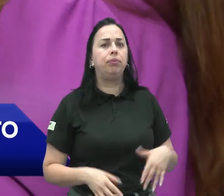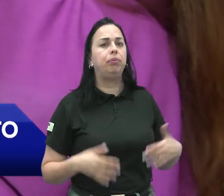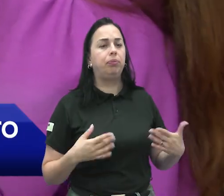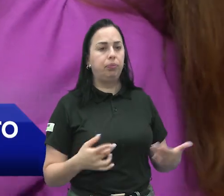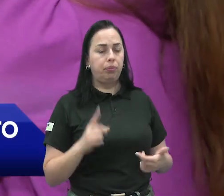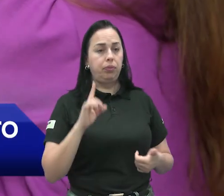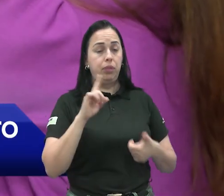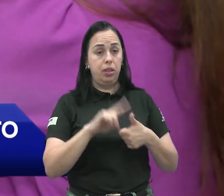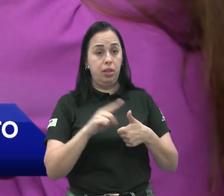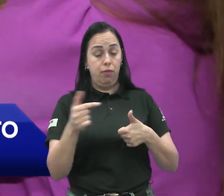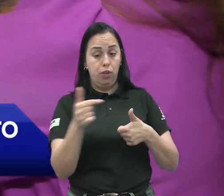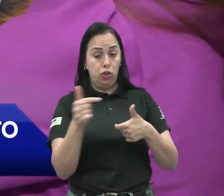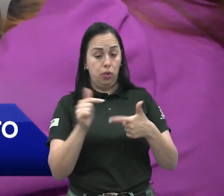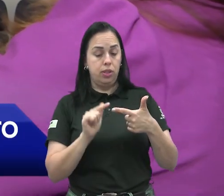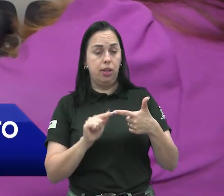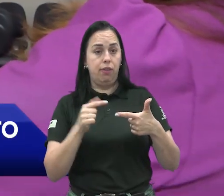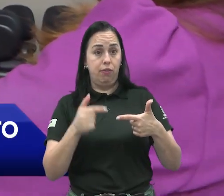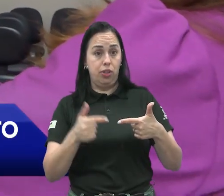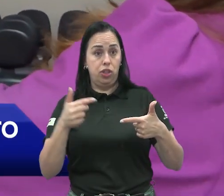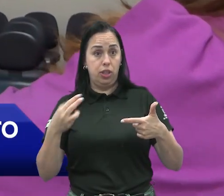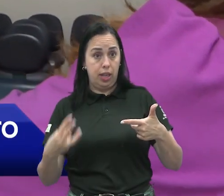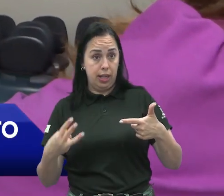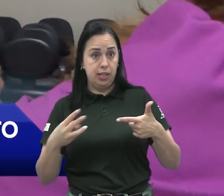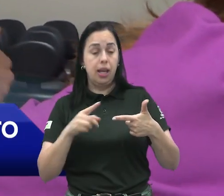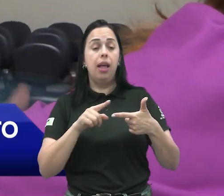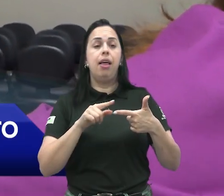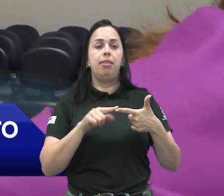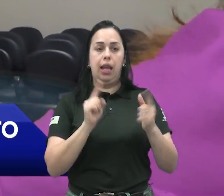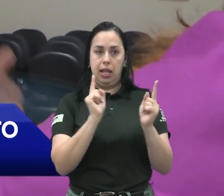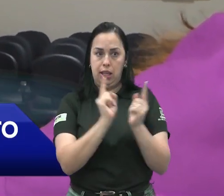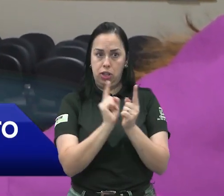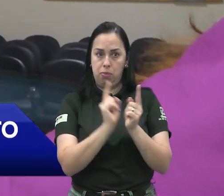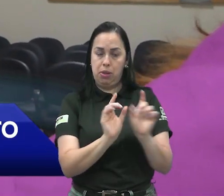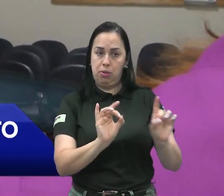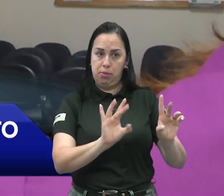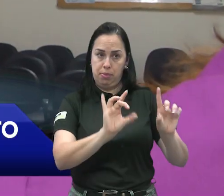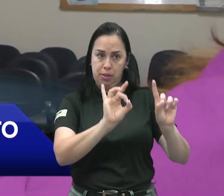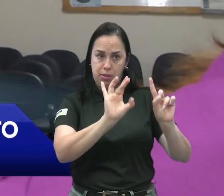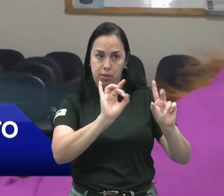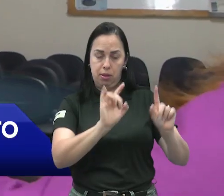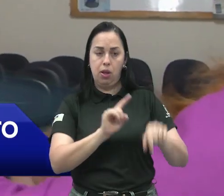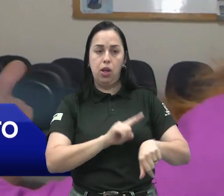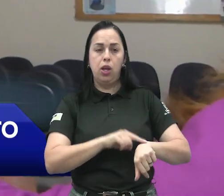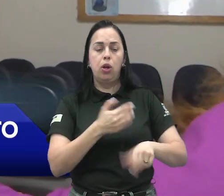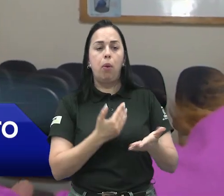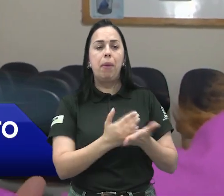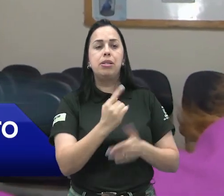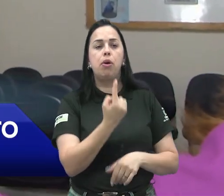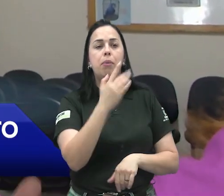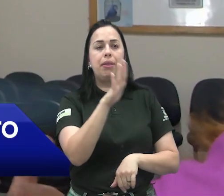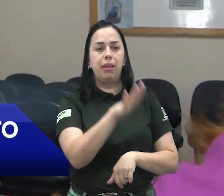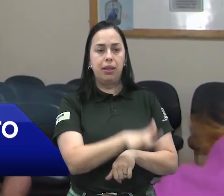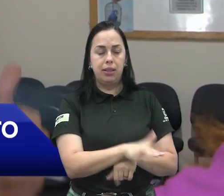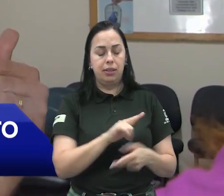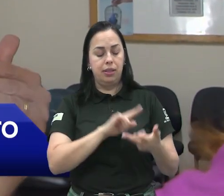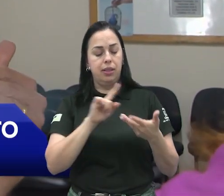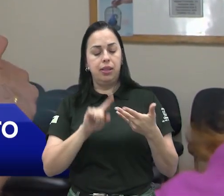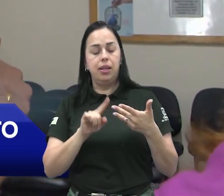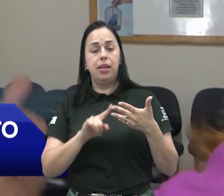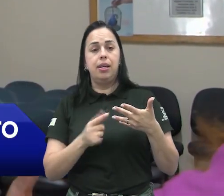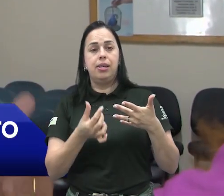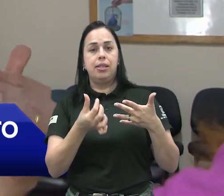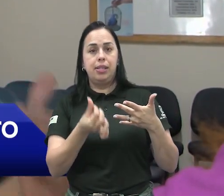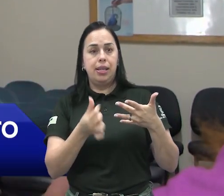tudo regularizado. Dias 22 e 23 nós temos plantão de atendimento a partir da 1h da tarde e